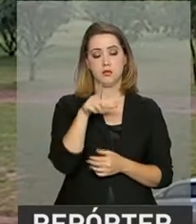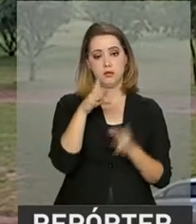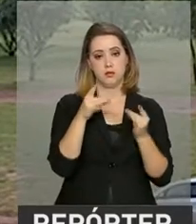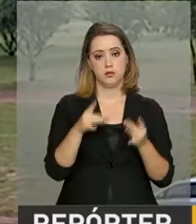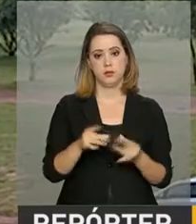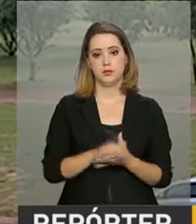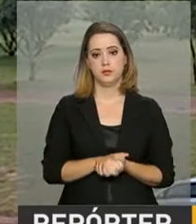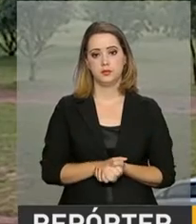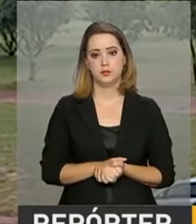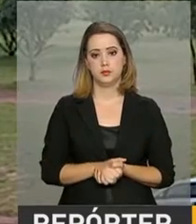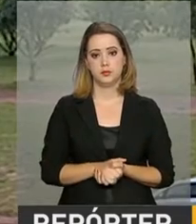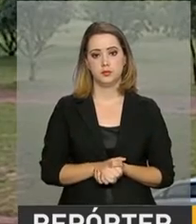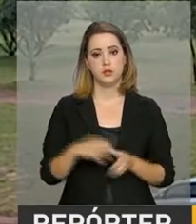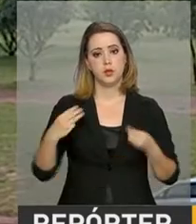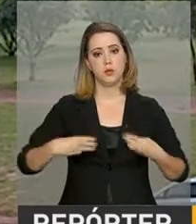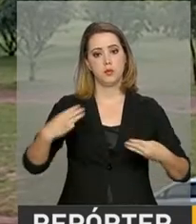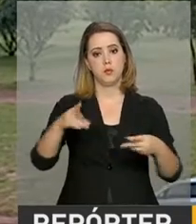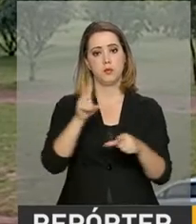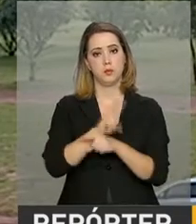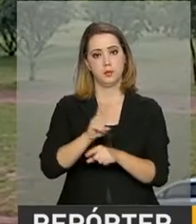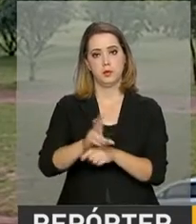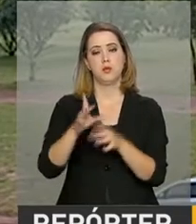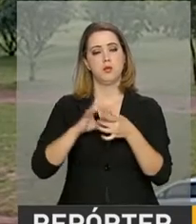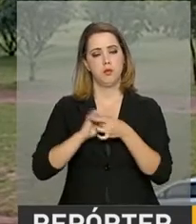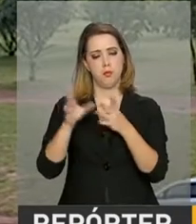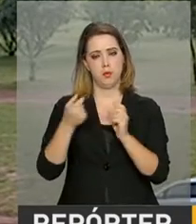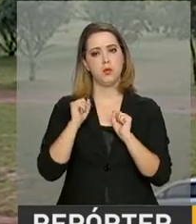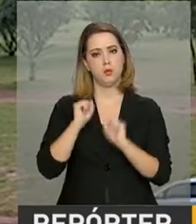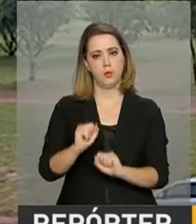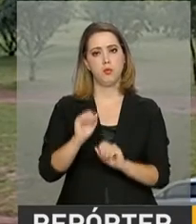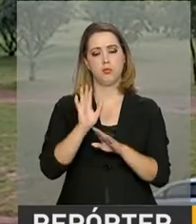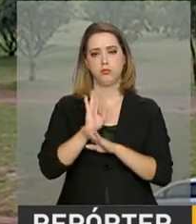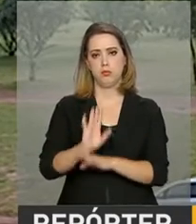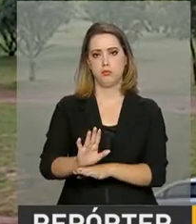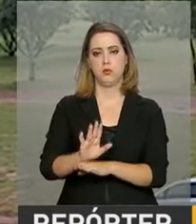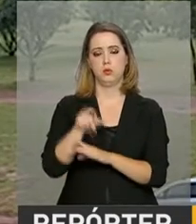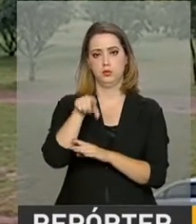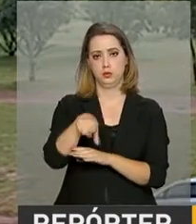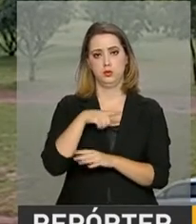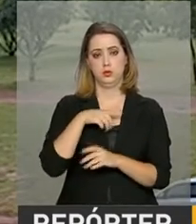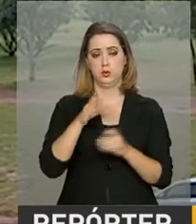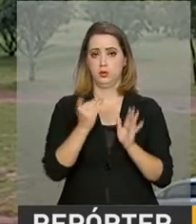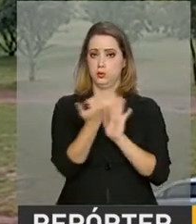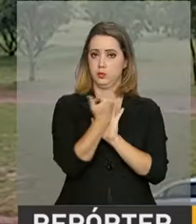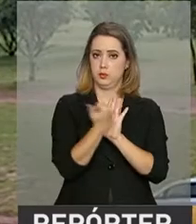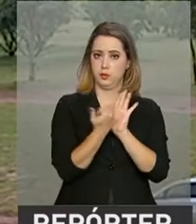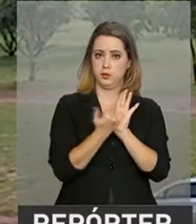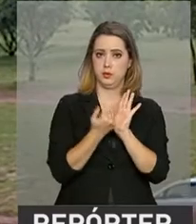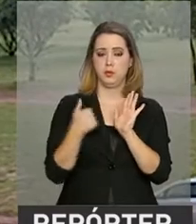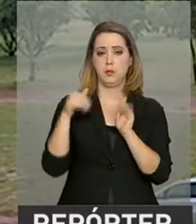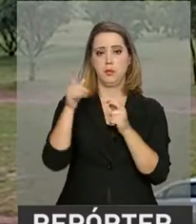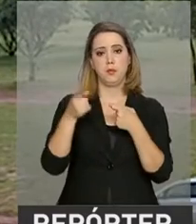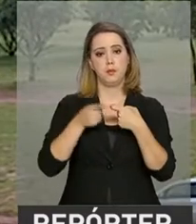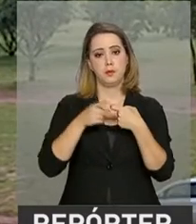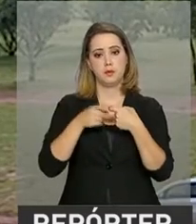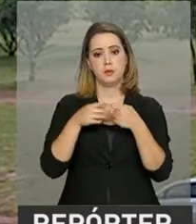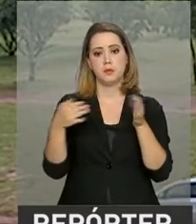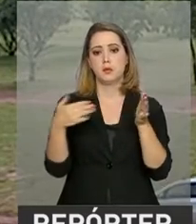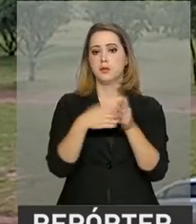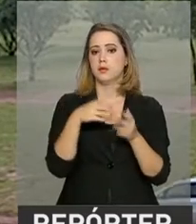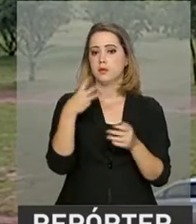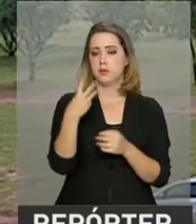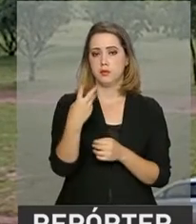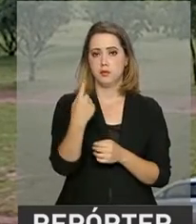o ministério da defesa autorizou o emprego das forças armadas para o apoio logístico ao programa mais médicos em todo o país até 31 de dezembro